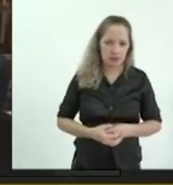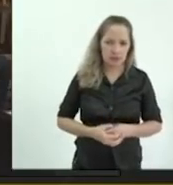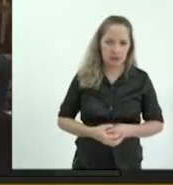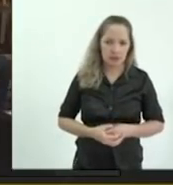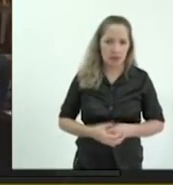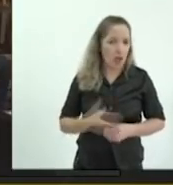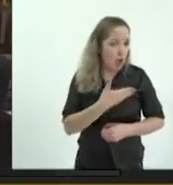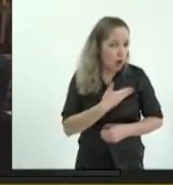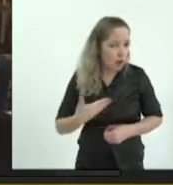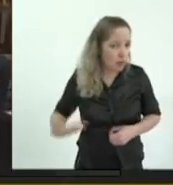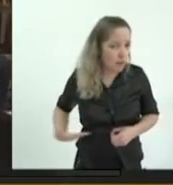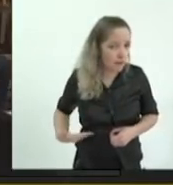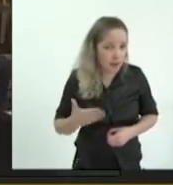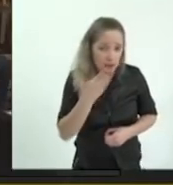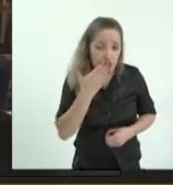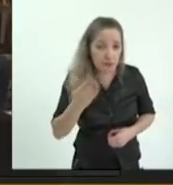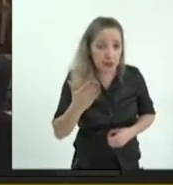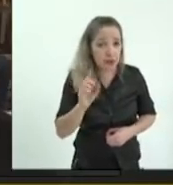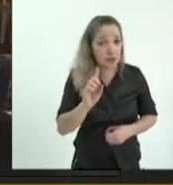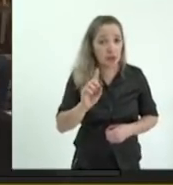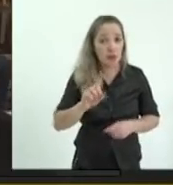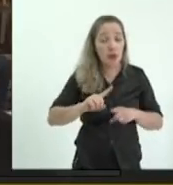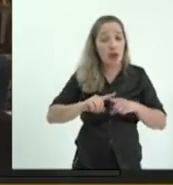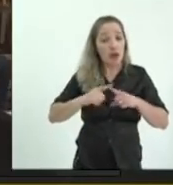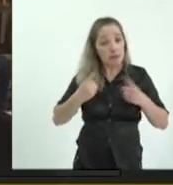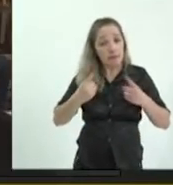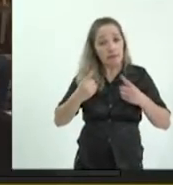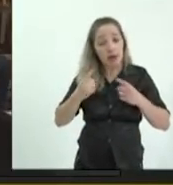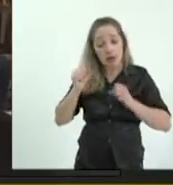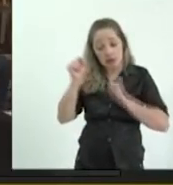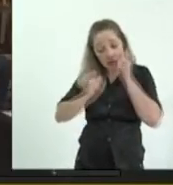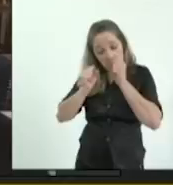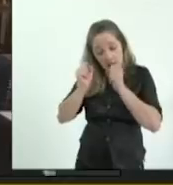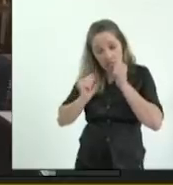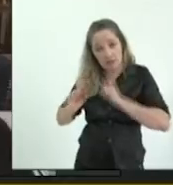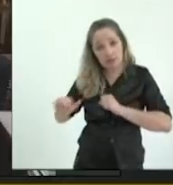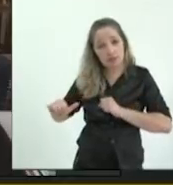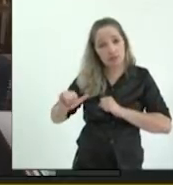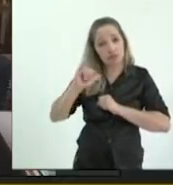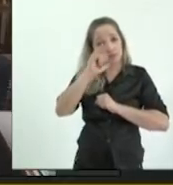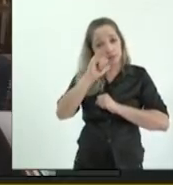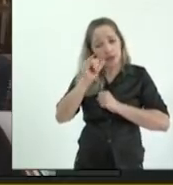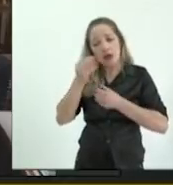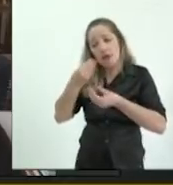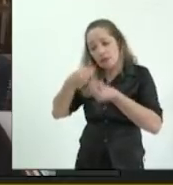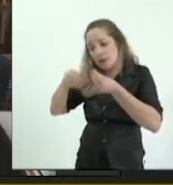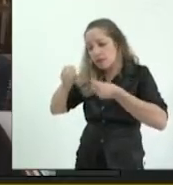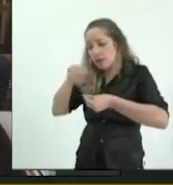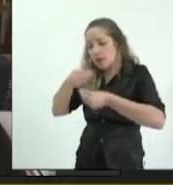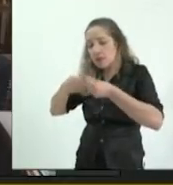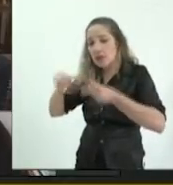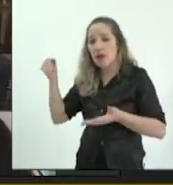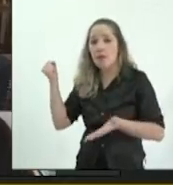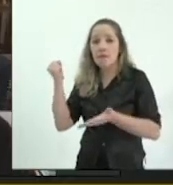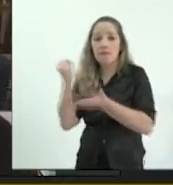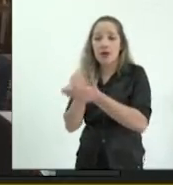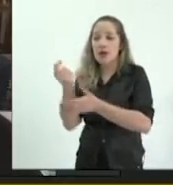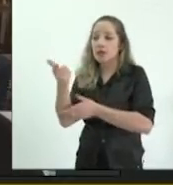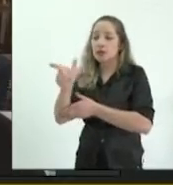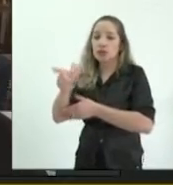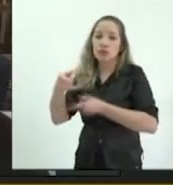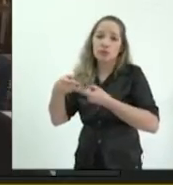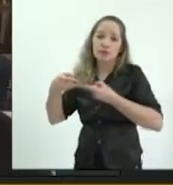companhias flexibilizaram a remarcação. As multas que existiam, histórico, né, a